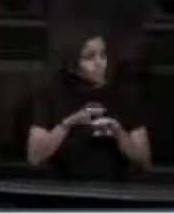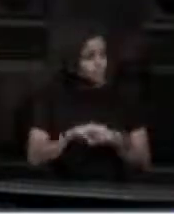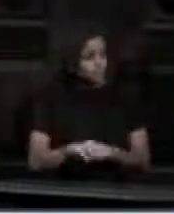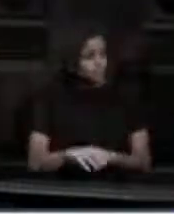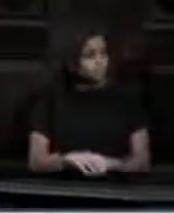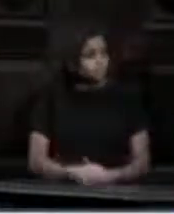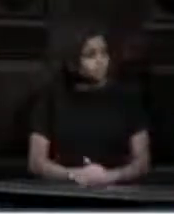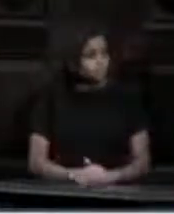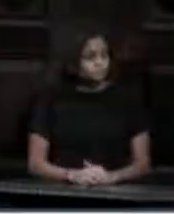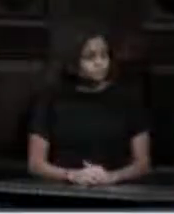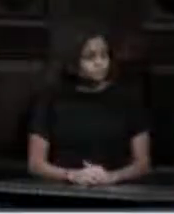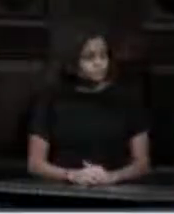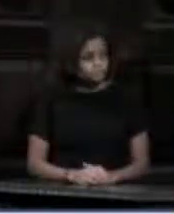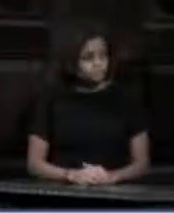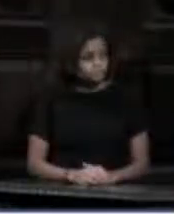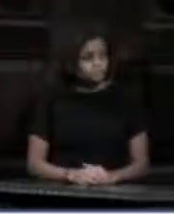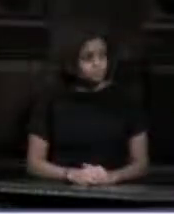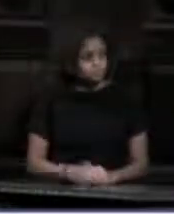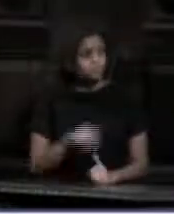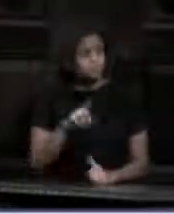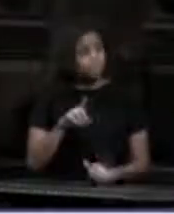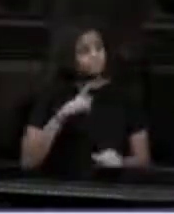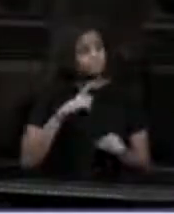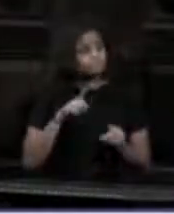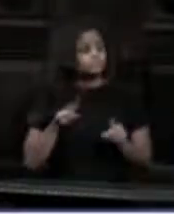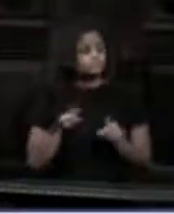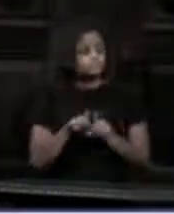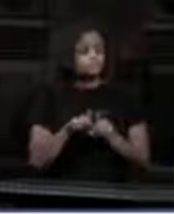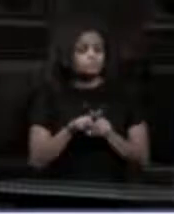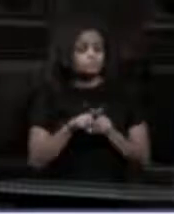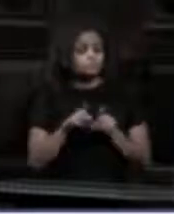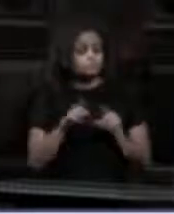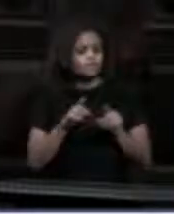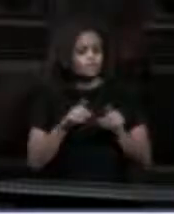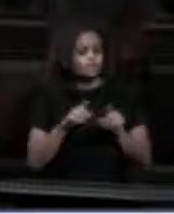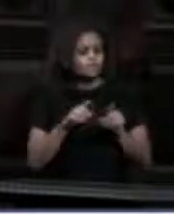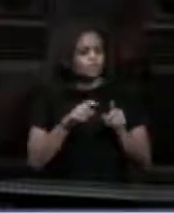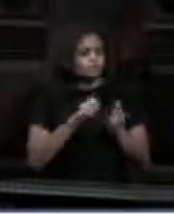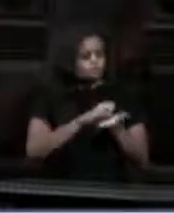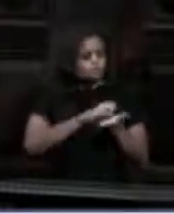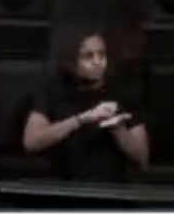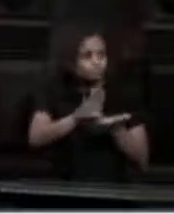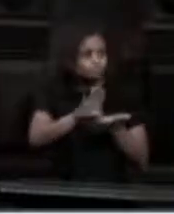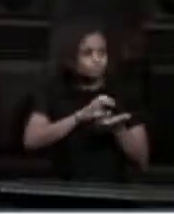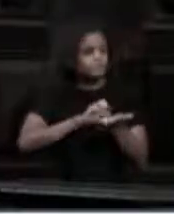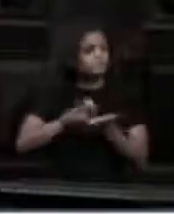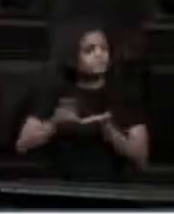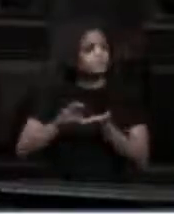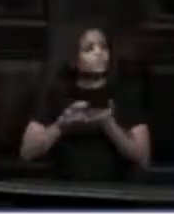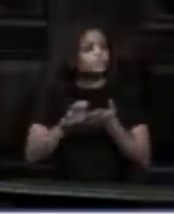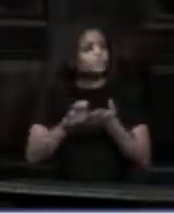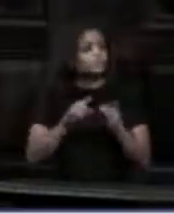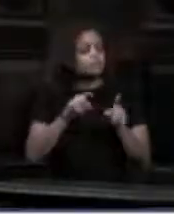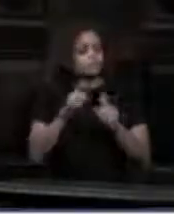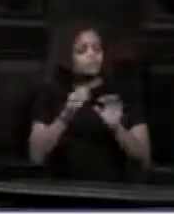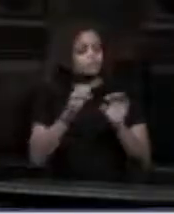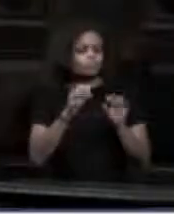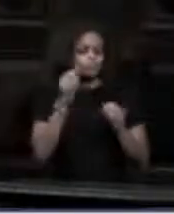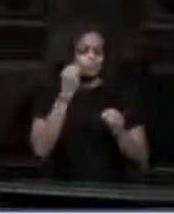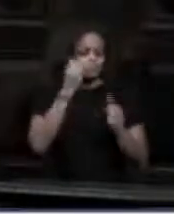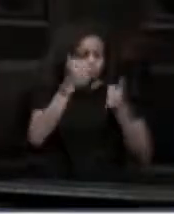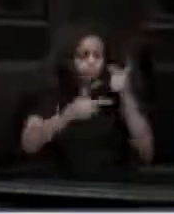de controle e de encaminhamento para tratamento que não estejam de acordo com aquilo que hoje